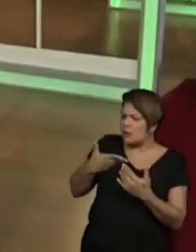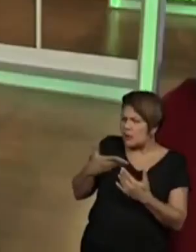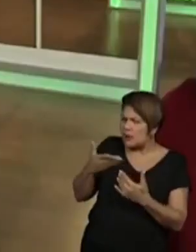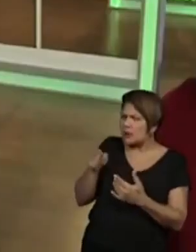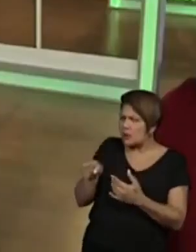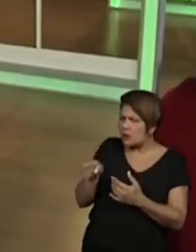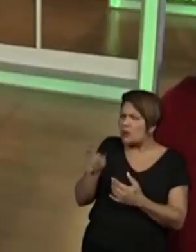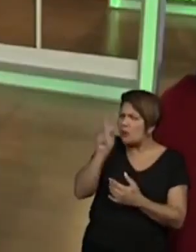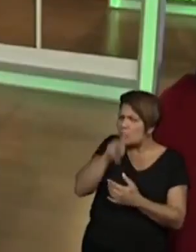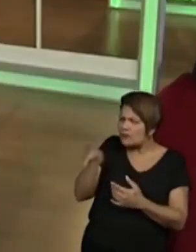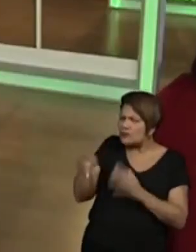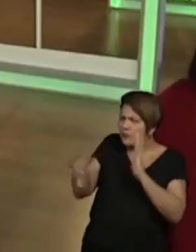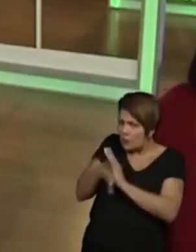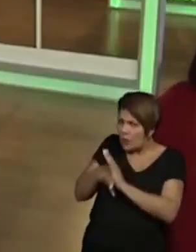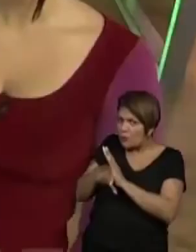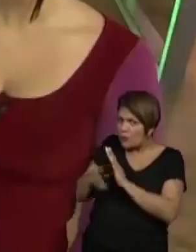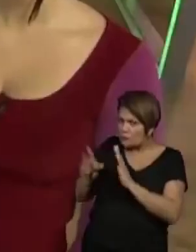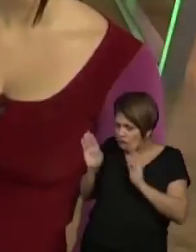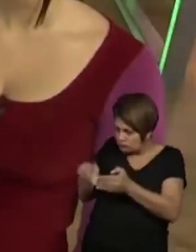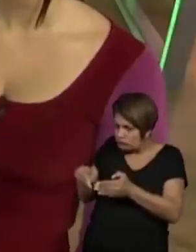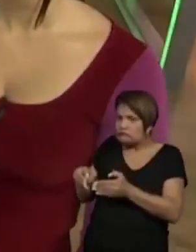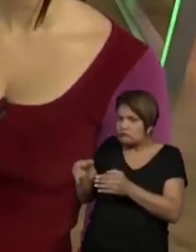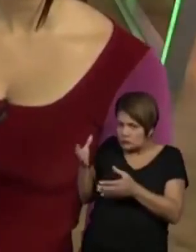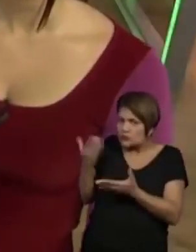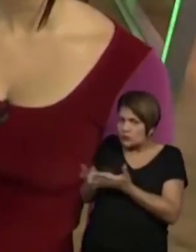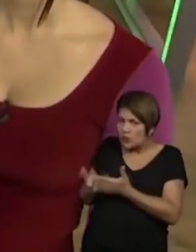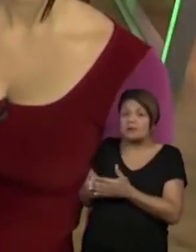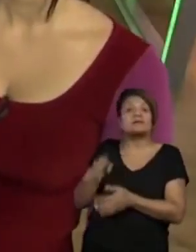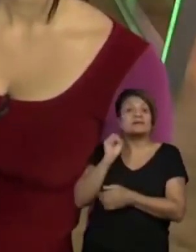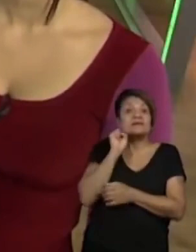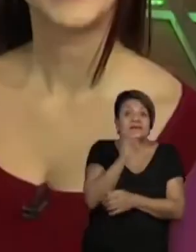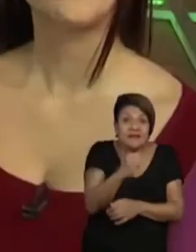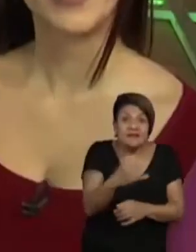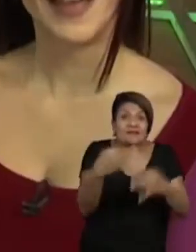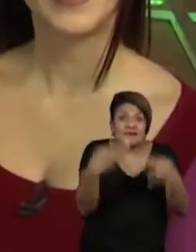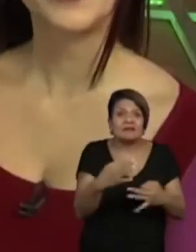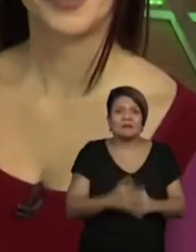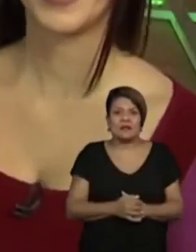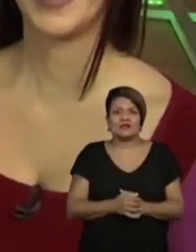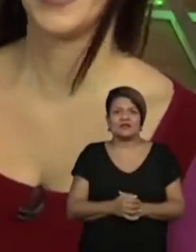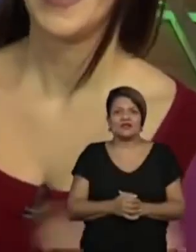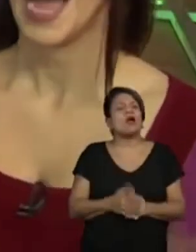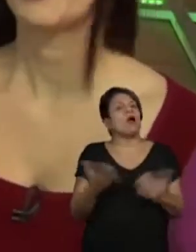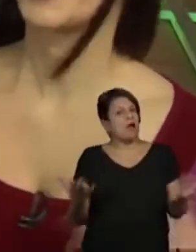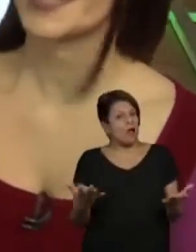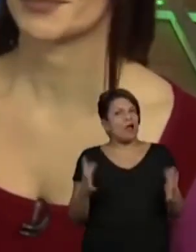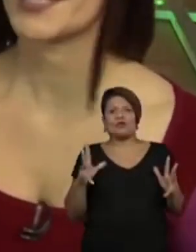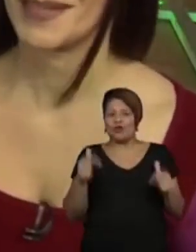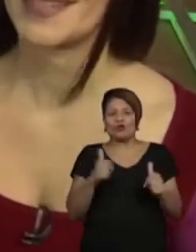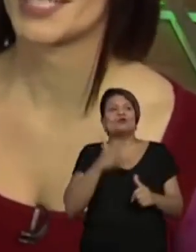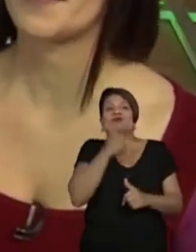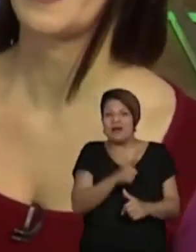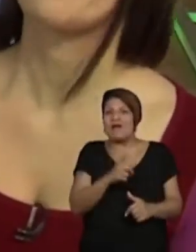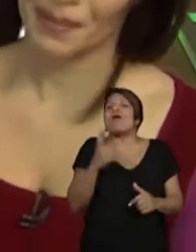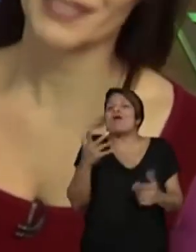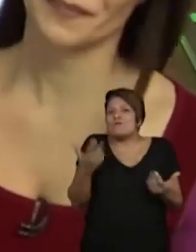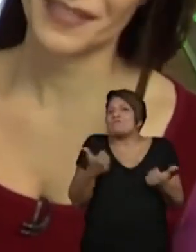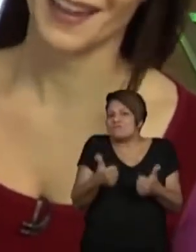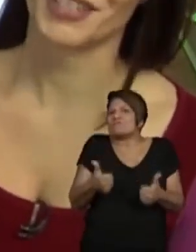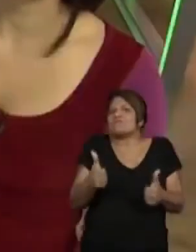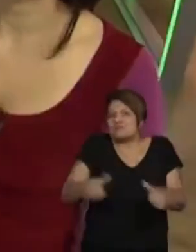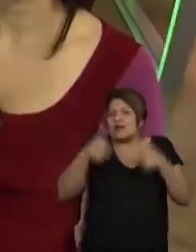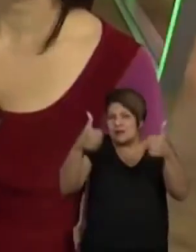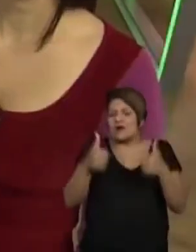escola? Exatamente, Estela. Todo mundo vai sair ganhando com essa mudança. É verdade, fora que a moderação das mensagens vai ficar bem